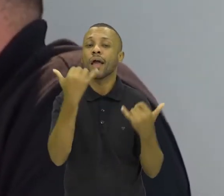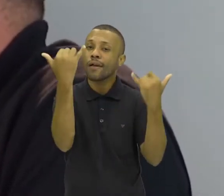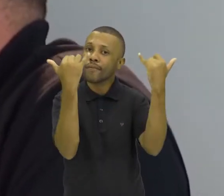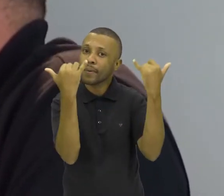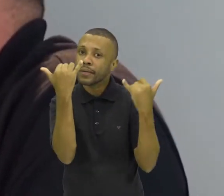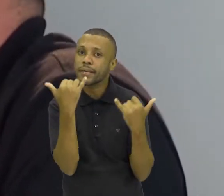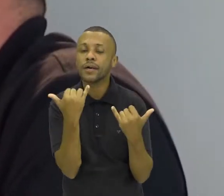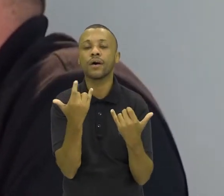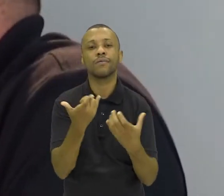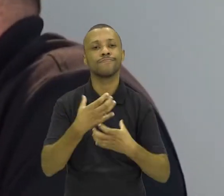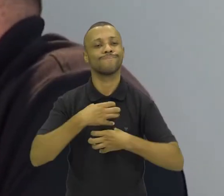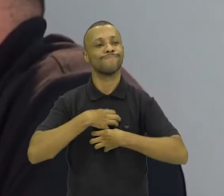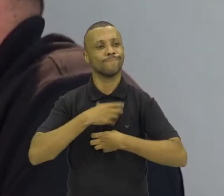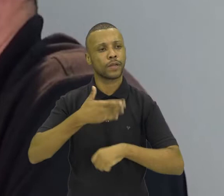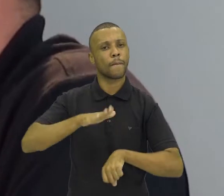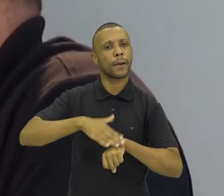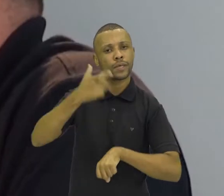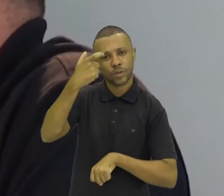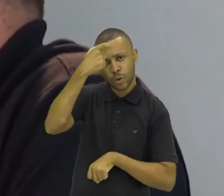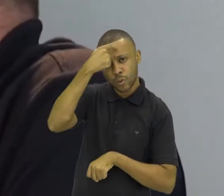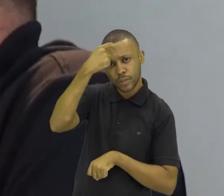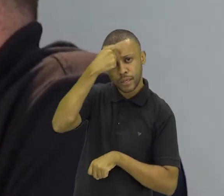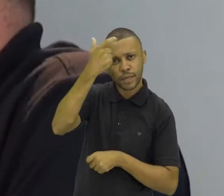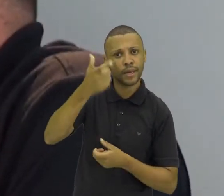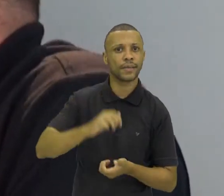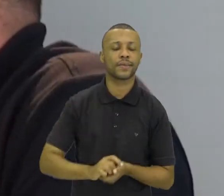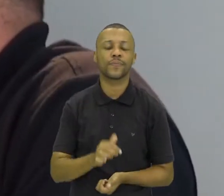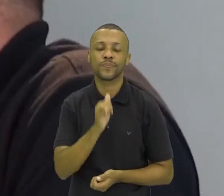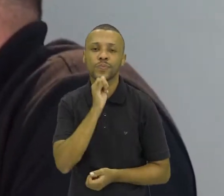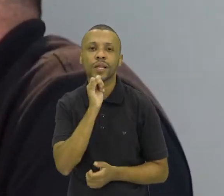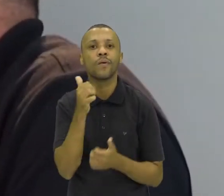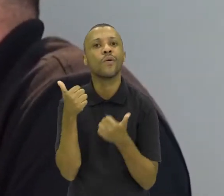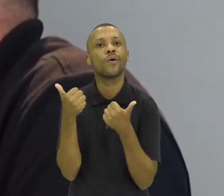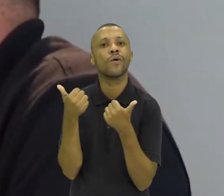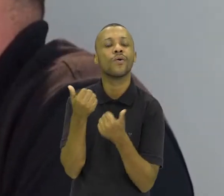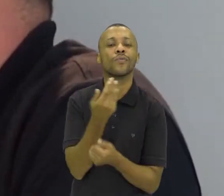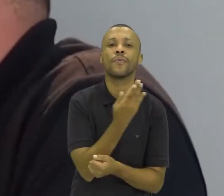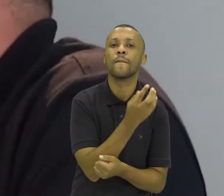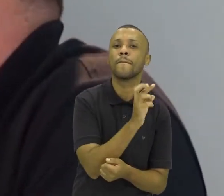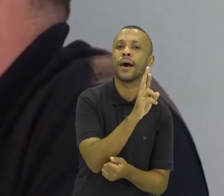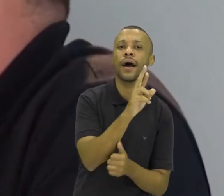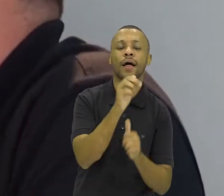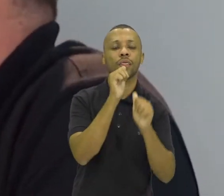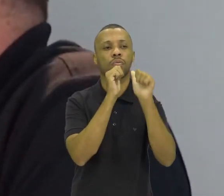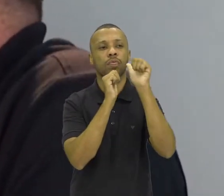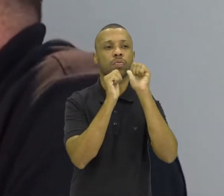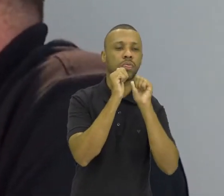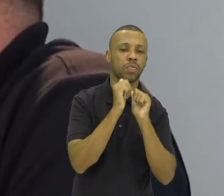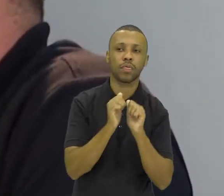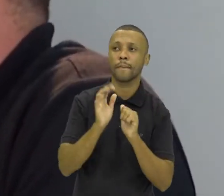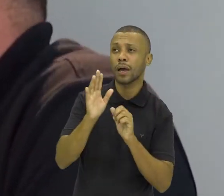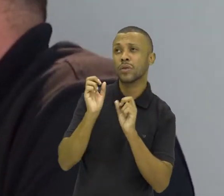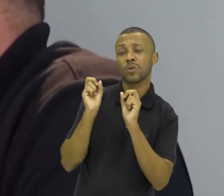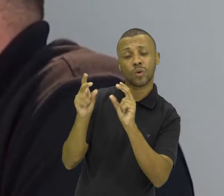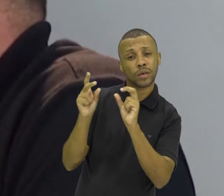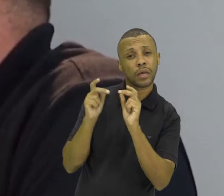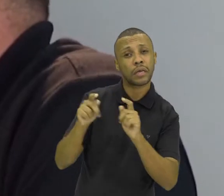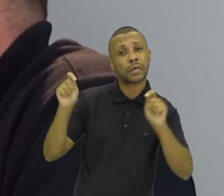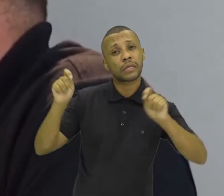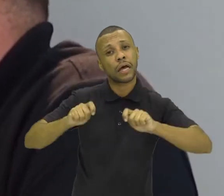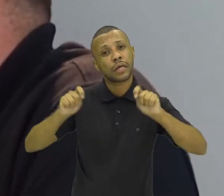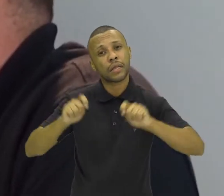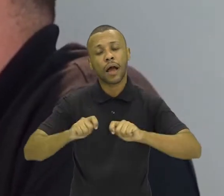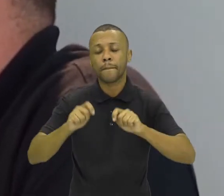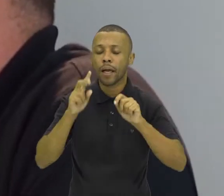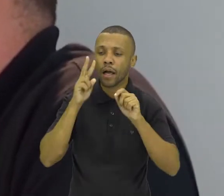entendem de trânsito como carro, ponto. No máximo ali um ônibus, um táxi, mas todo o resto as pessoas